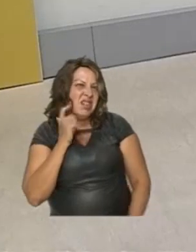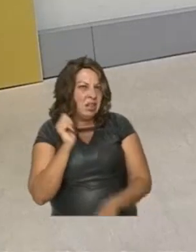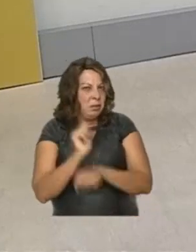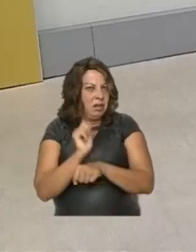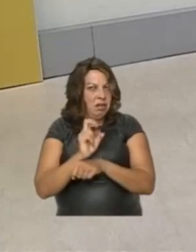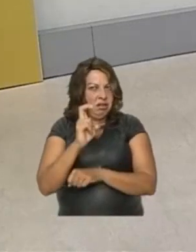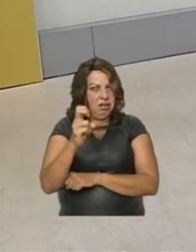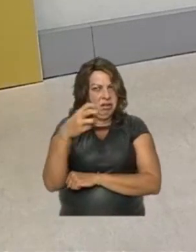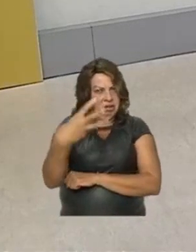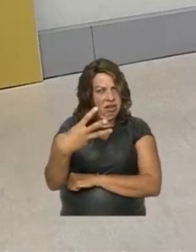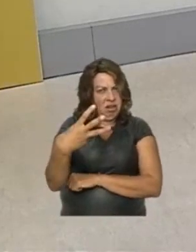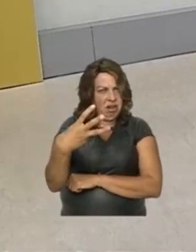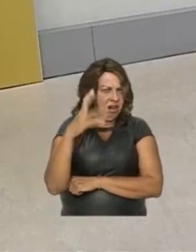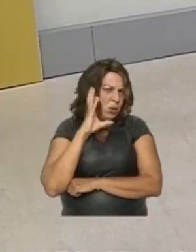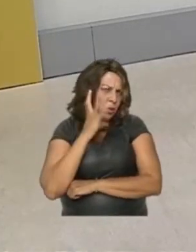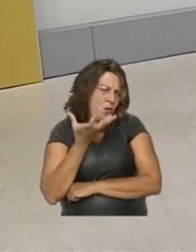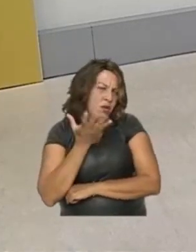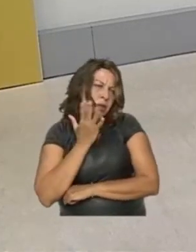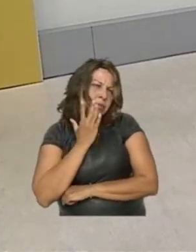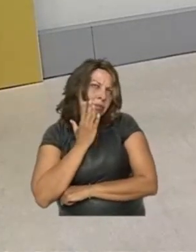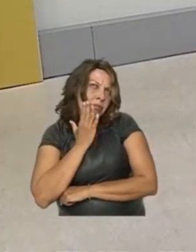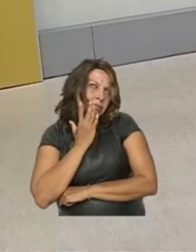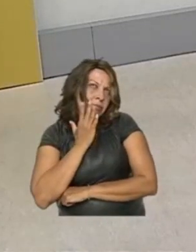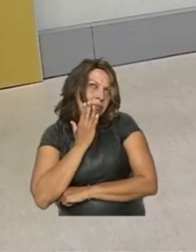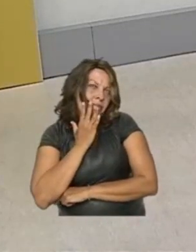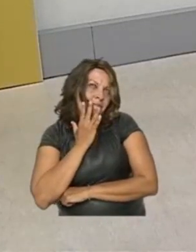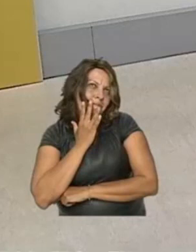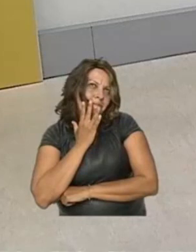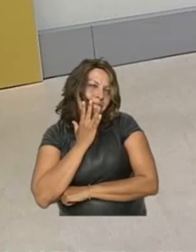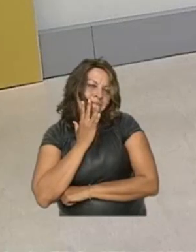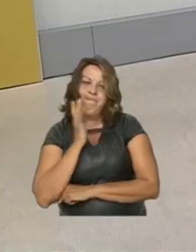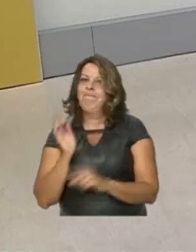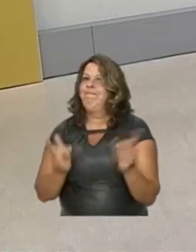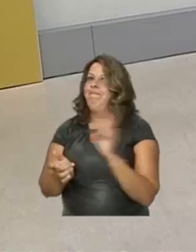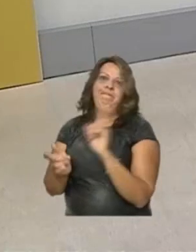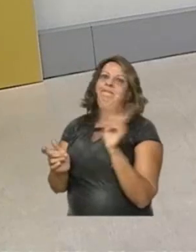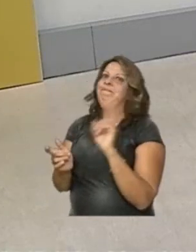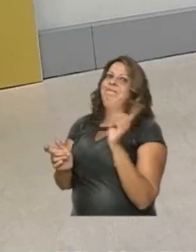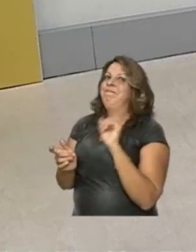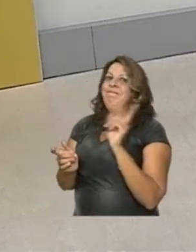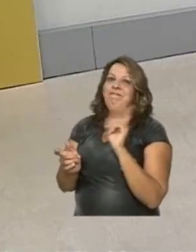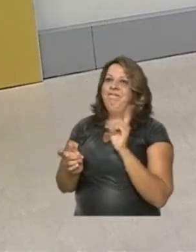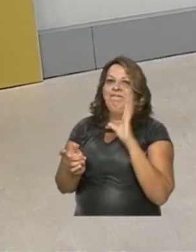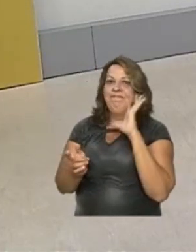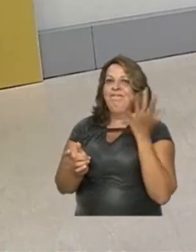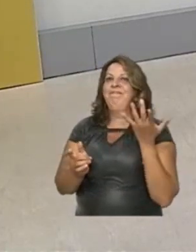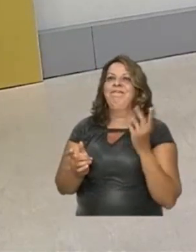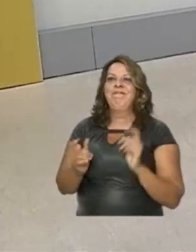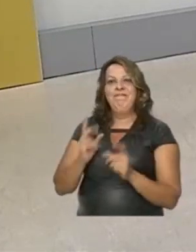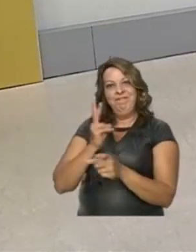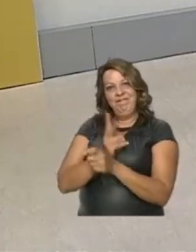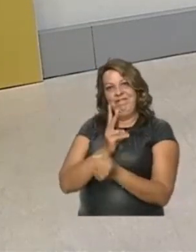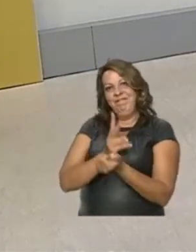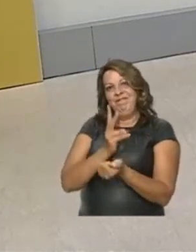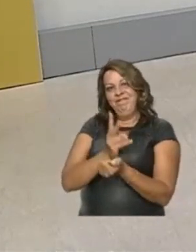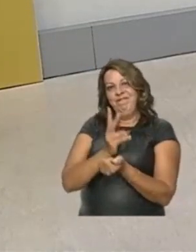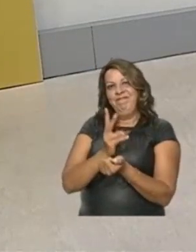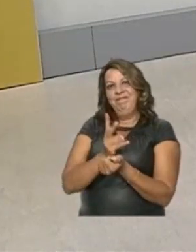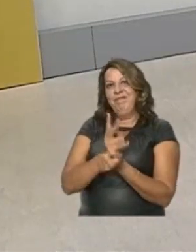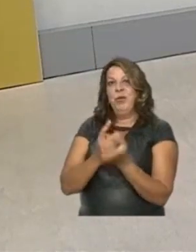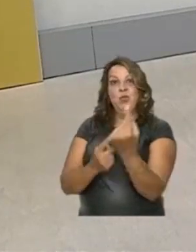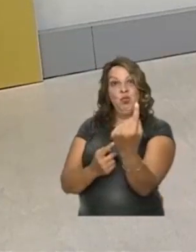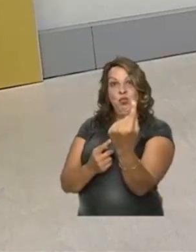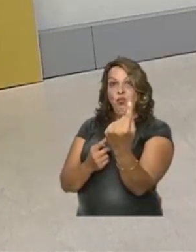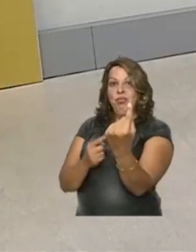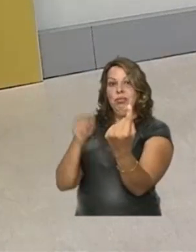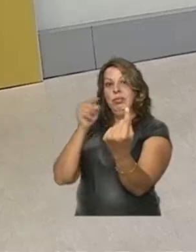53 para decidir? 53? Não decidiu ainda, permanece esperando um